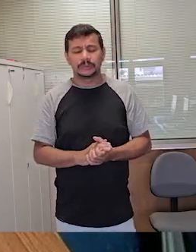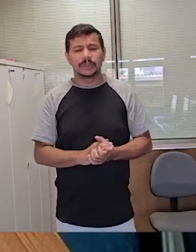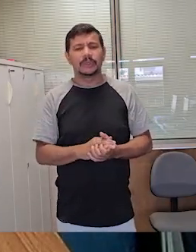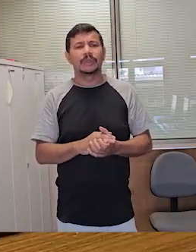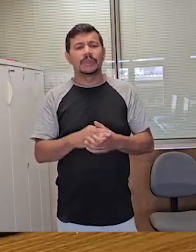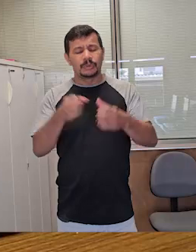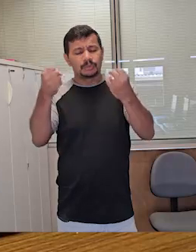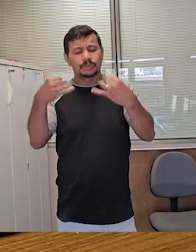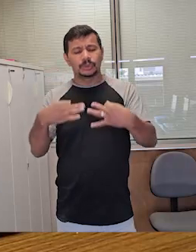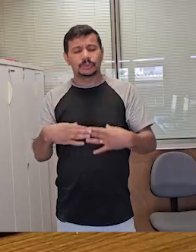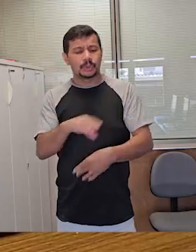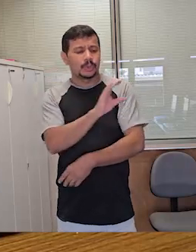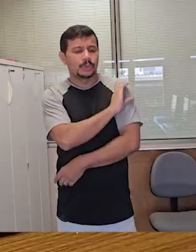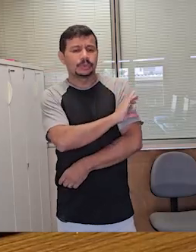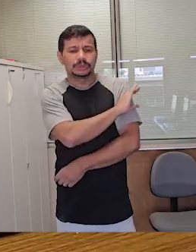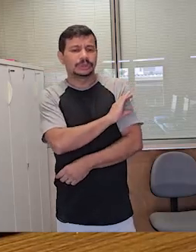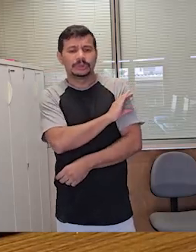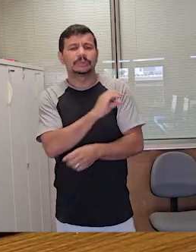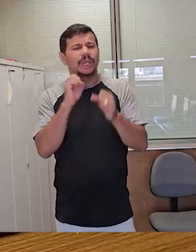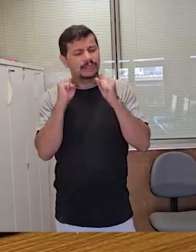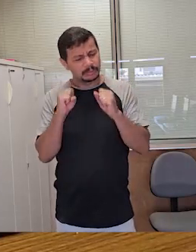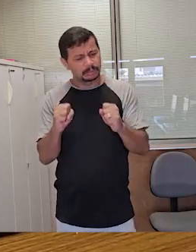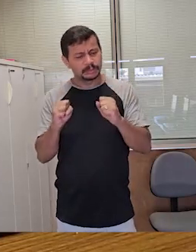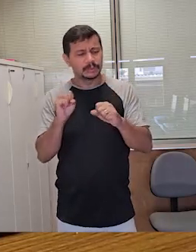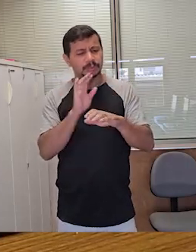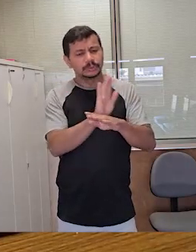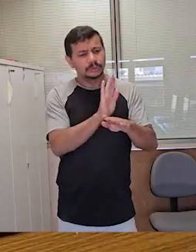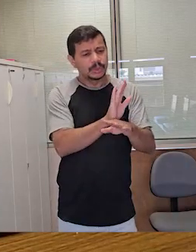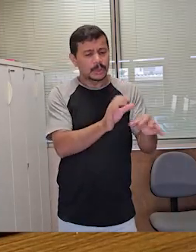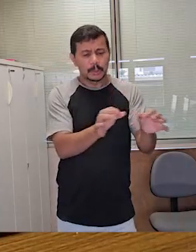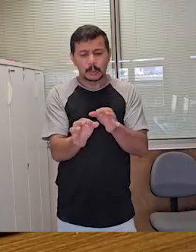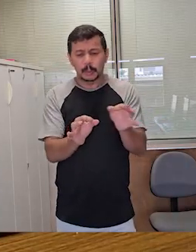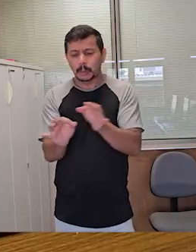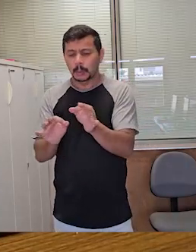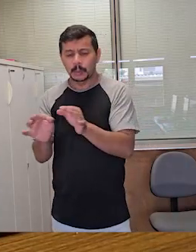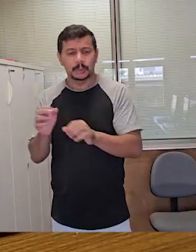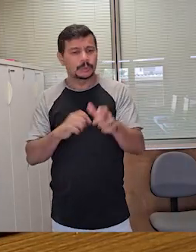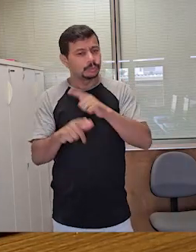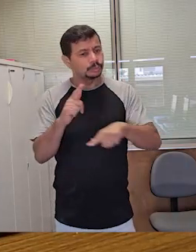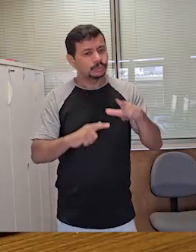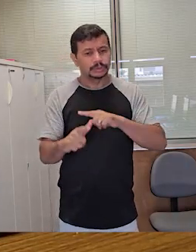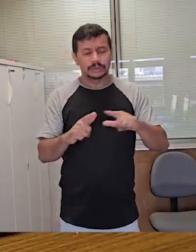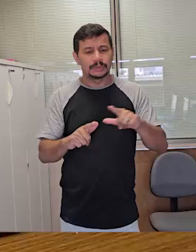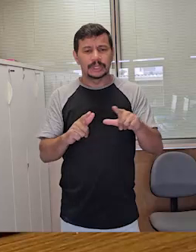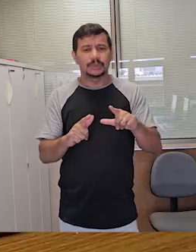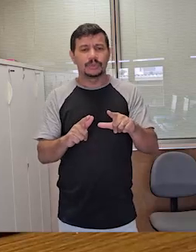Você falou de CIPA que possa ajudar lá na organização dos trabalhadores, fazer prevenção.